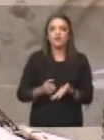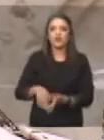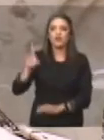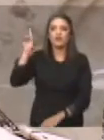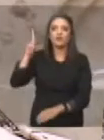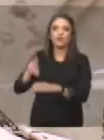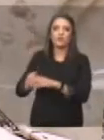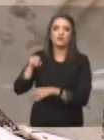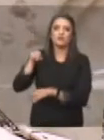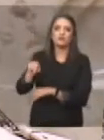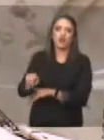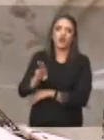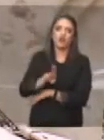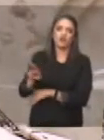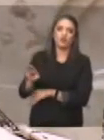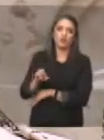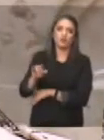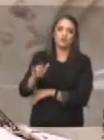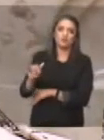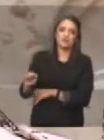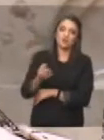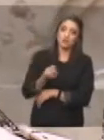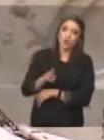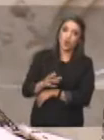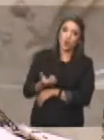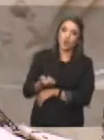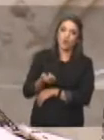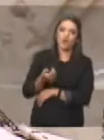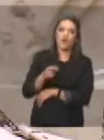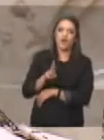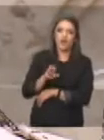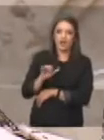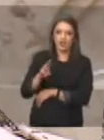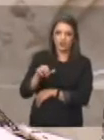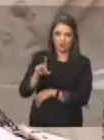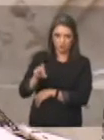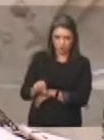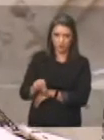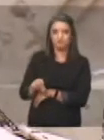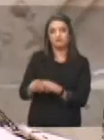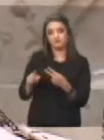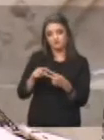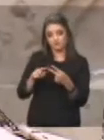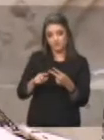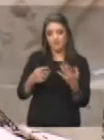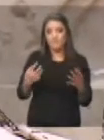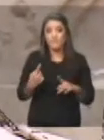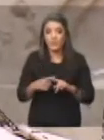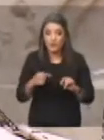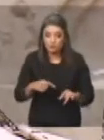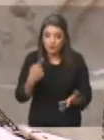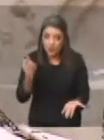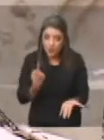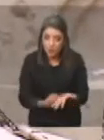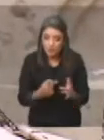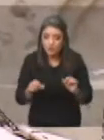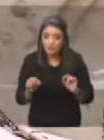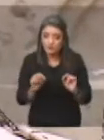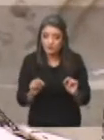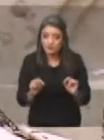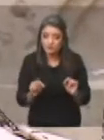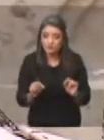titularidade do parlamentar ou de Raimundo da Silva Gomes. Isso porque confirmaram que abre ao